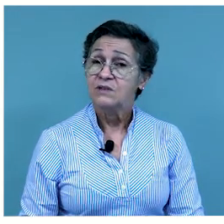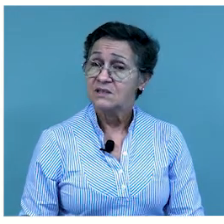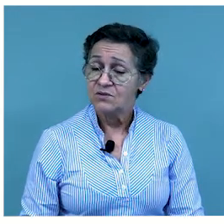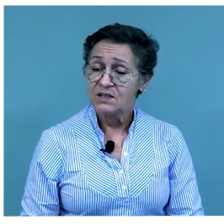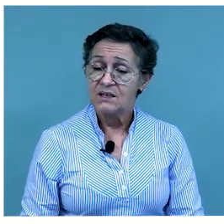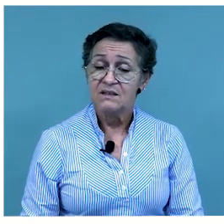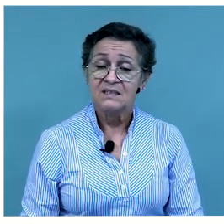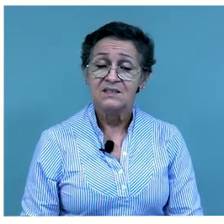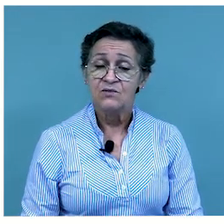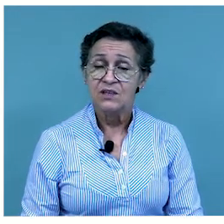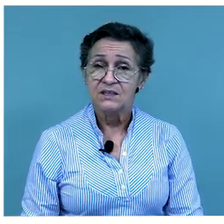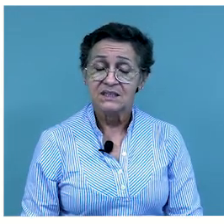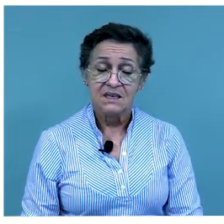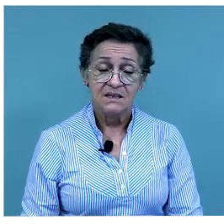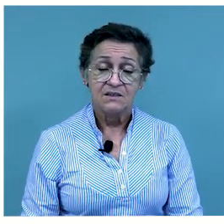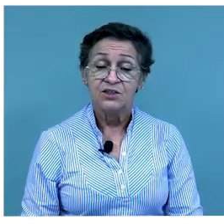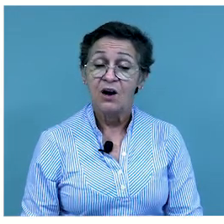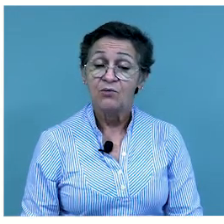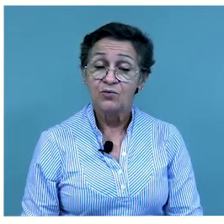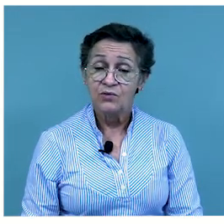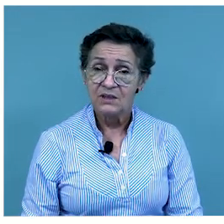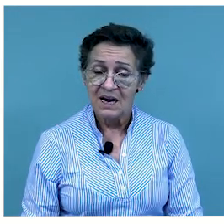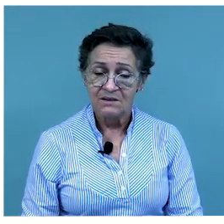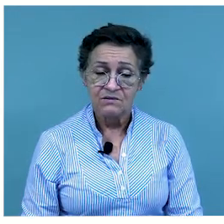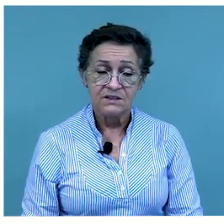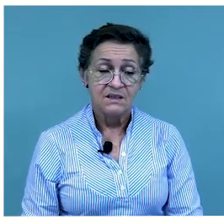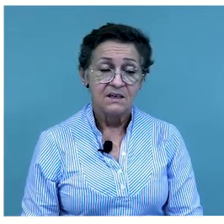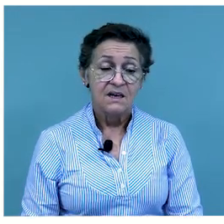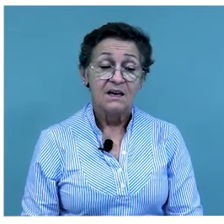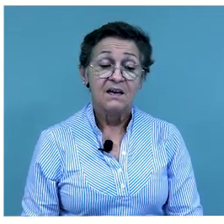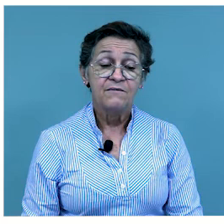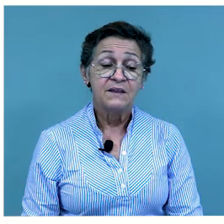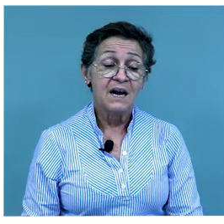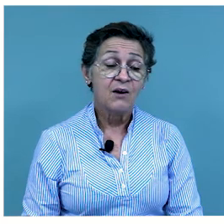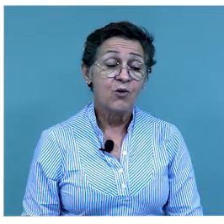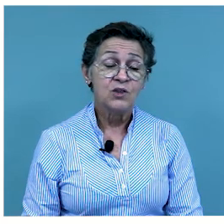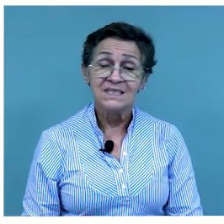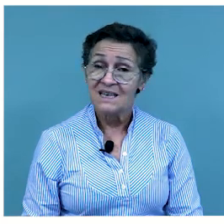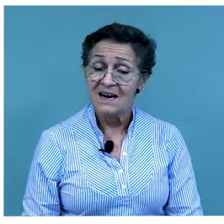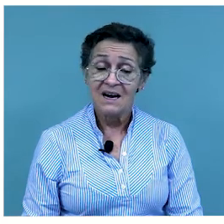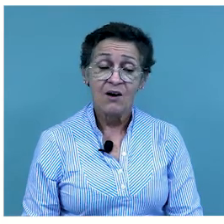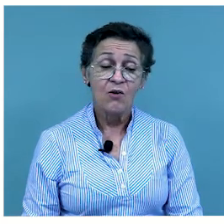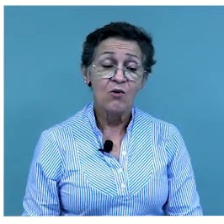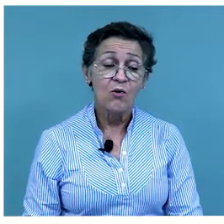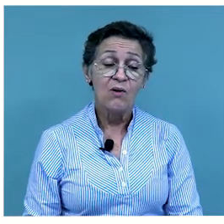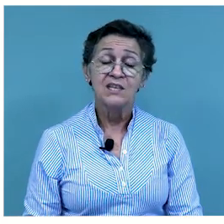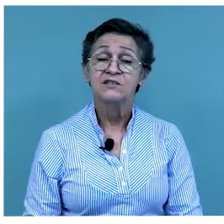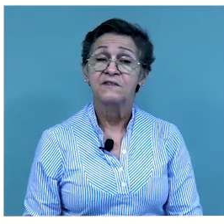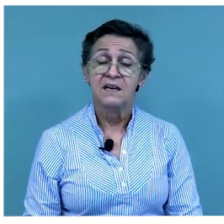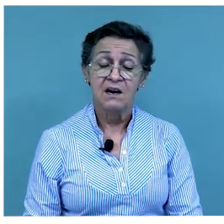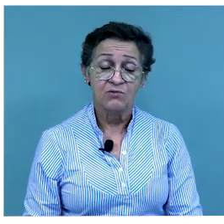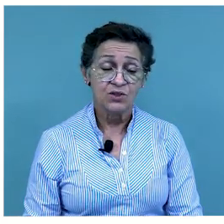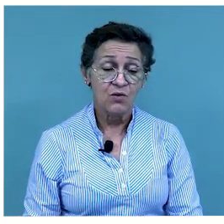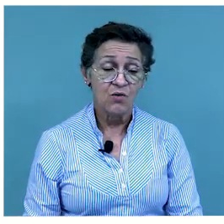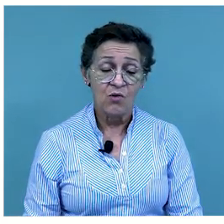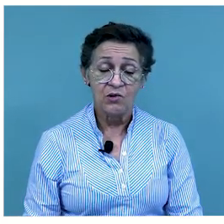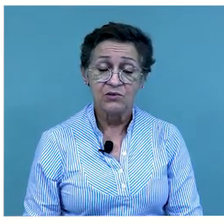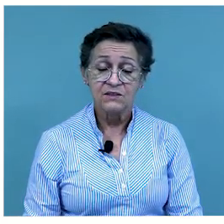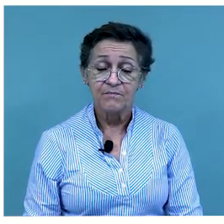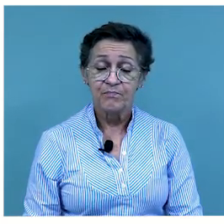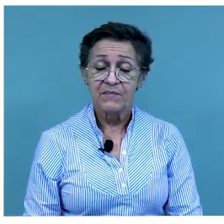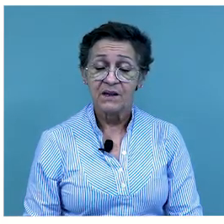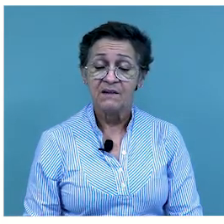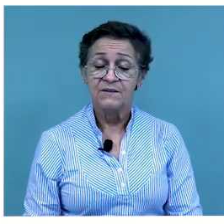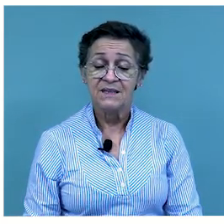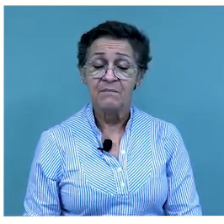e outras orientações de autocuidados evitar coçar ou esfregar os